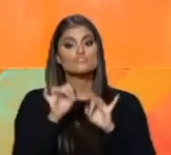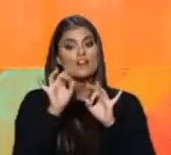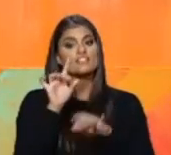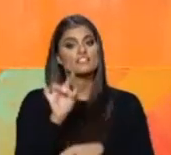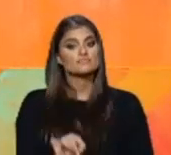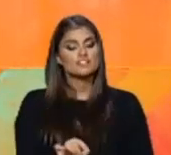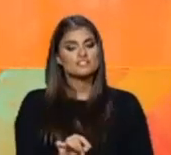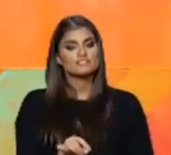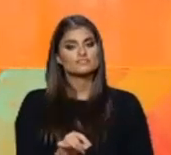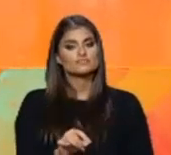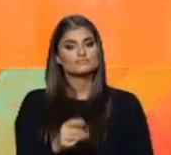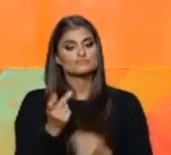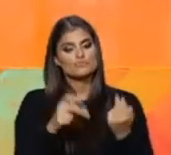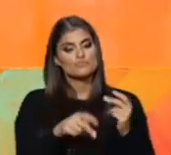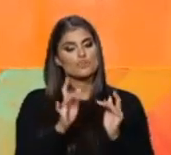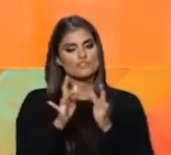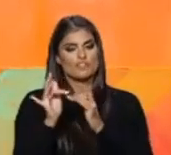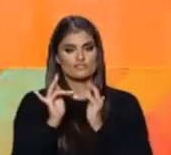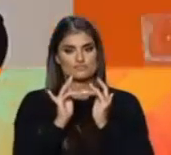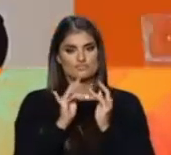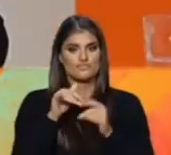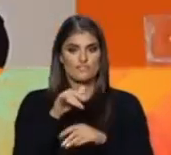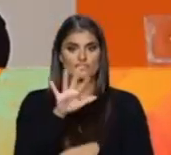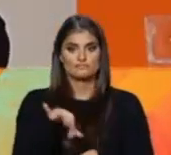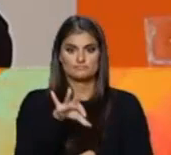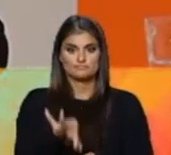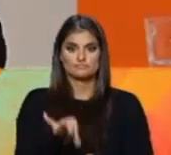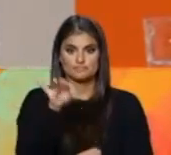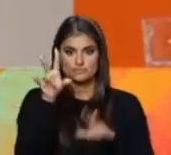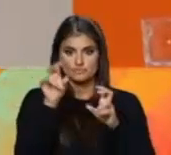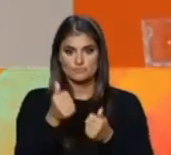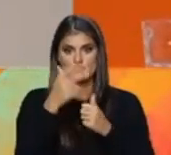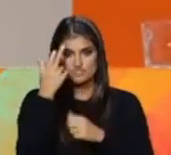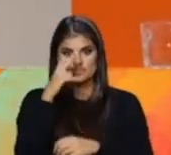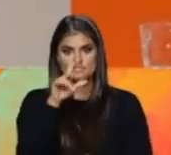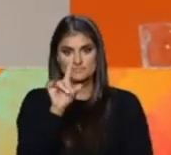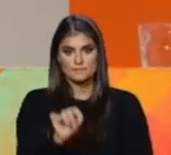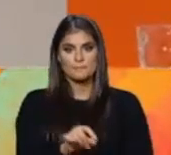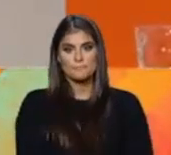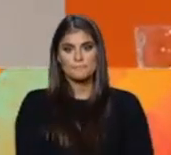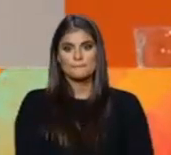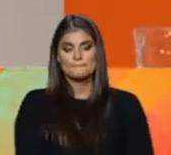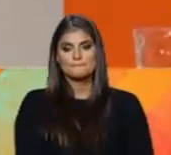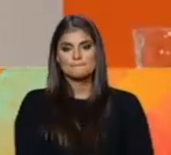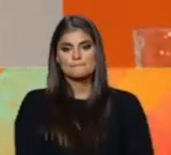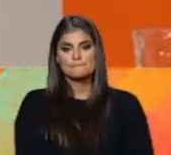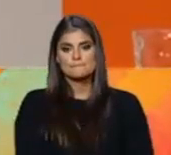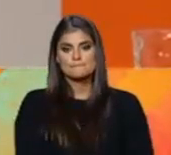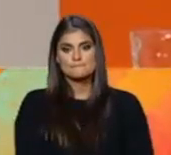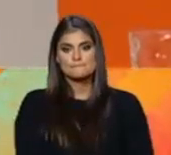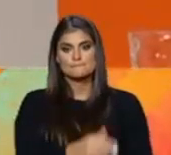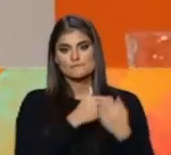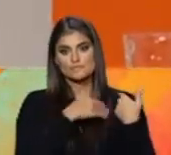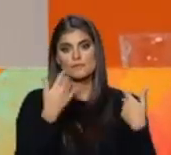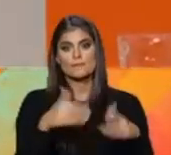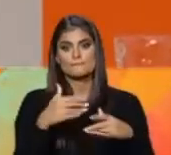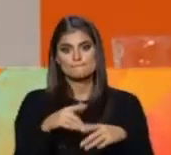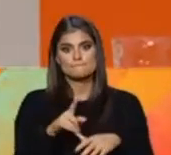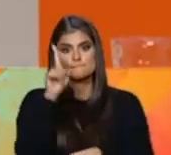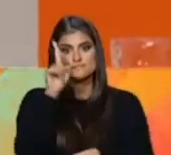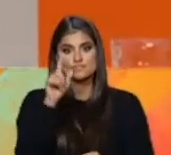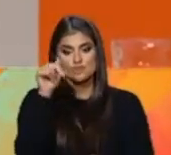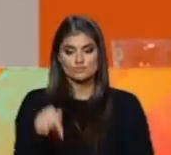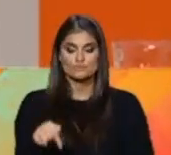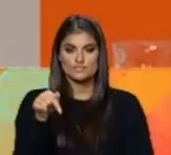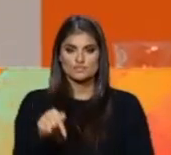bem, mensagens. Sim, sim. Muito bem. Ora, então vamos lá tirar o tema e boa sorte. Ai, responsabilidade. O tema é... Norte e Sul,